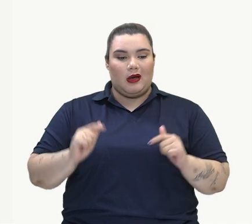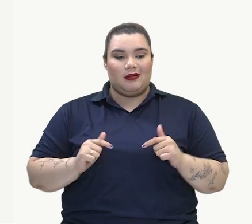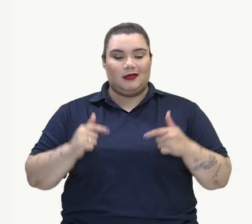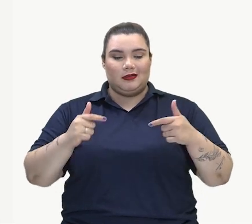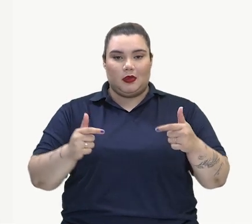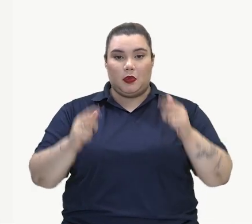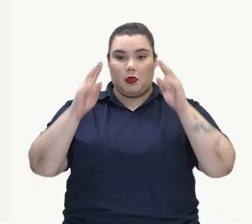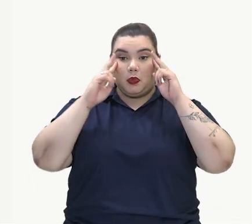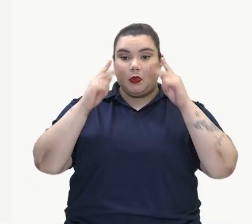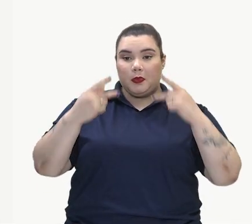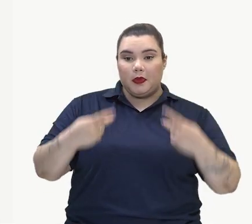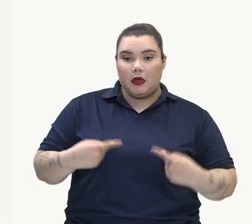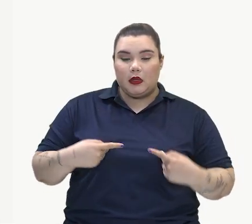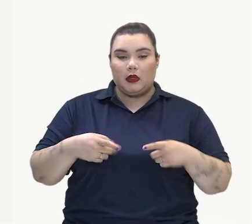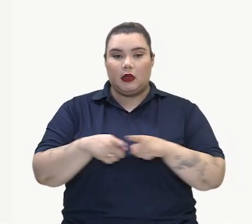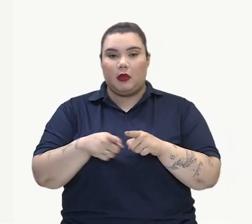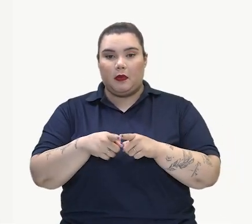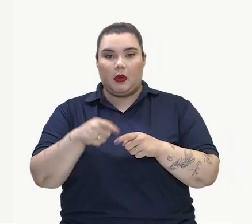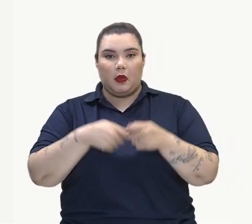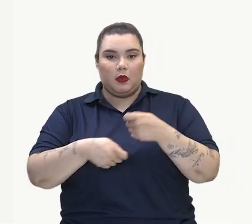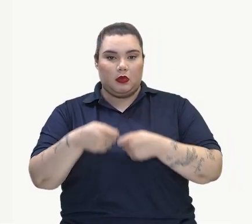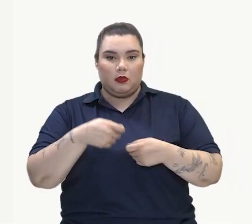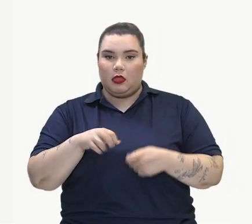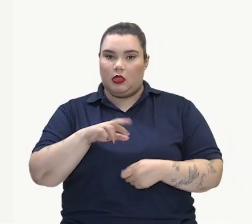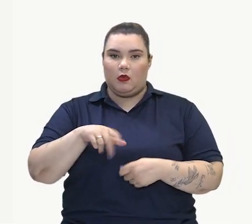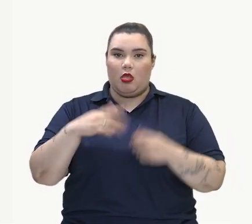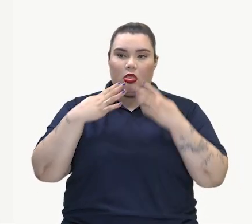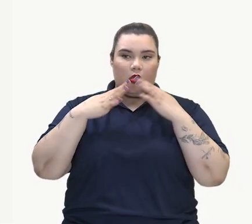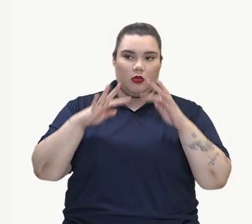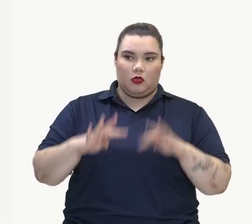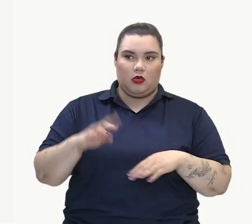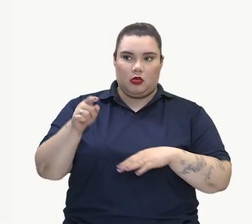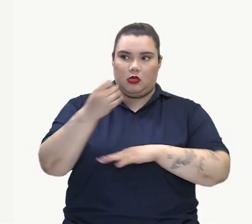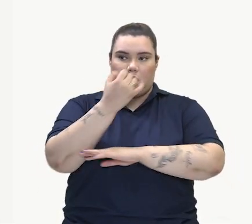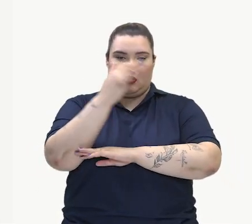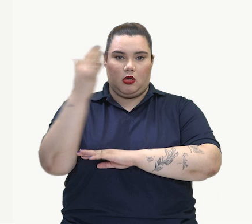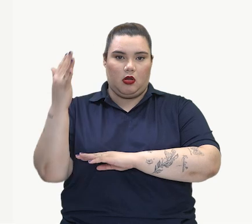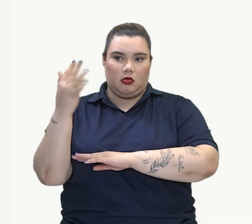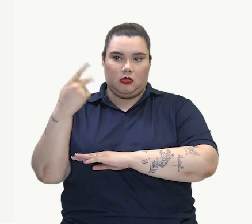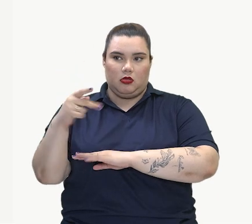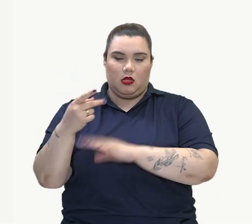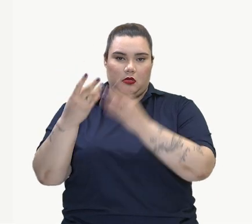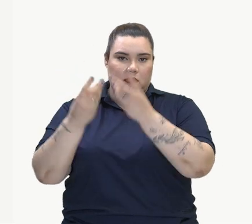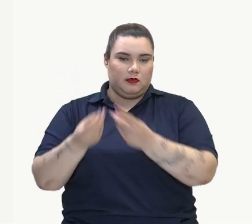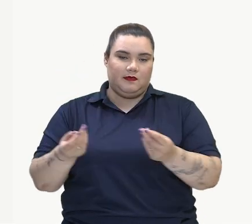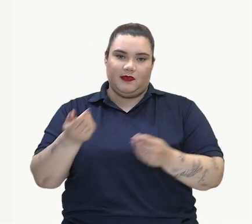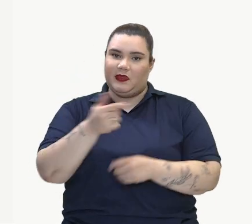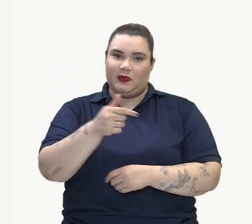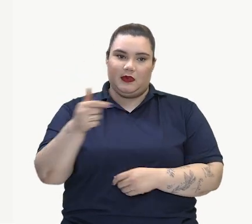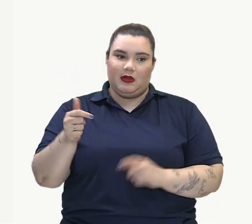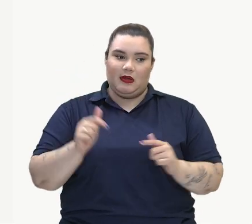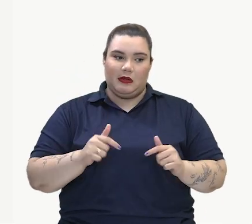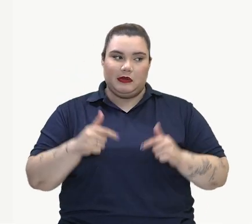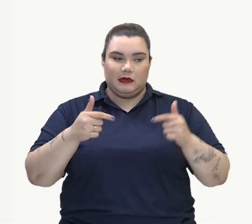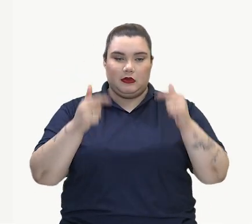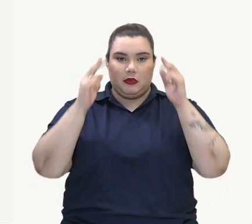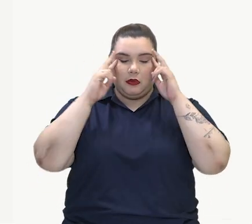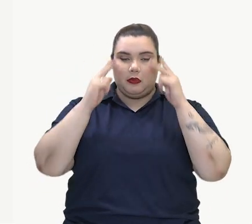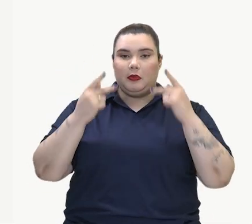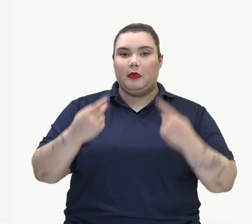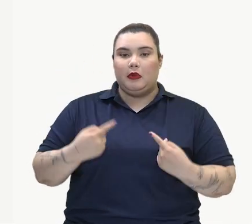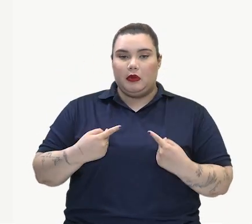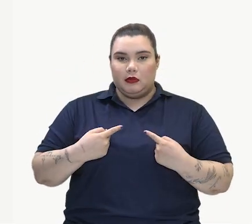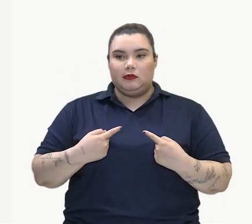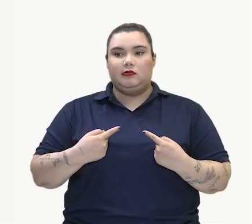e econômico e não é um ato natural, ou seja, não é a natureza que propriamente se destrói. É uma atividade humana, é um ato